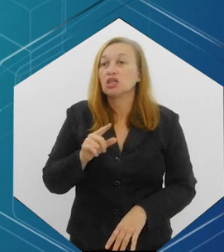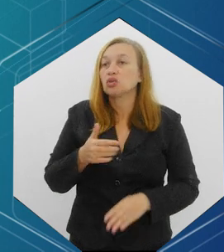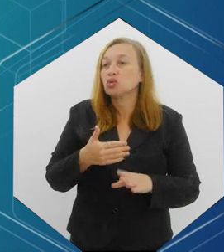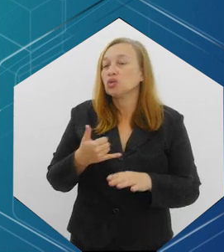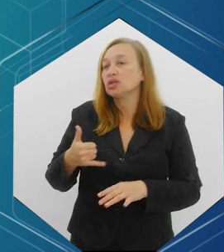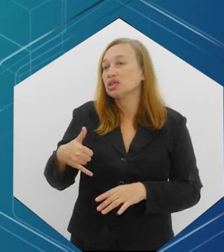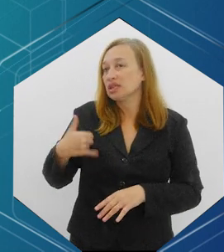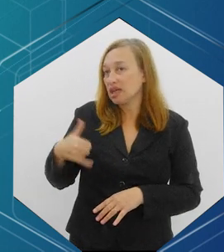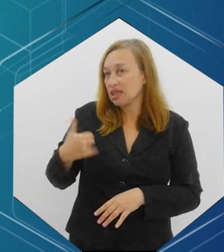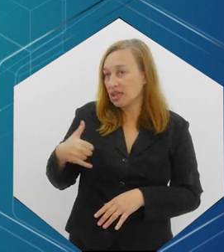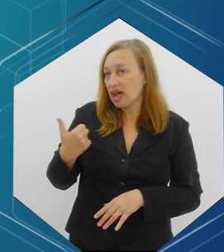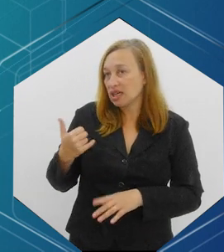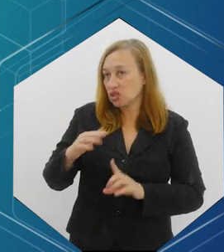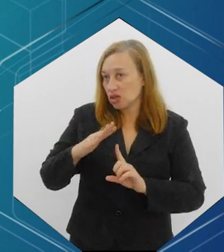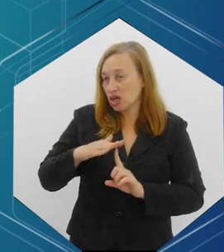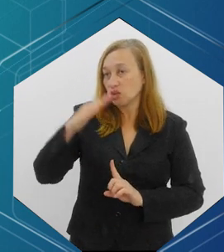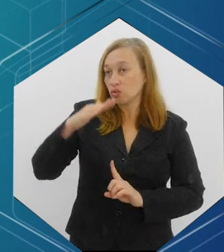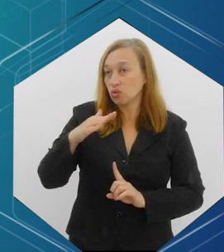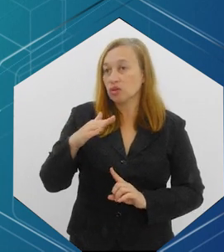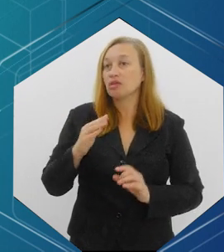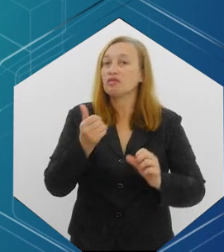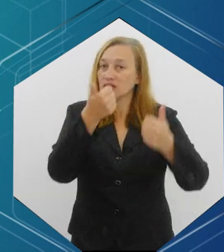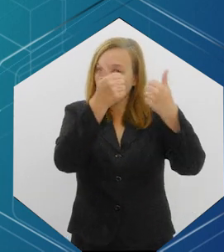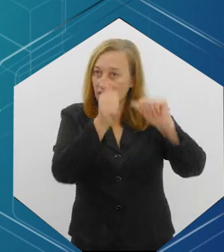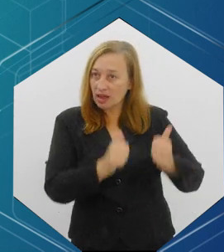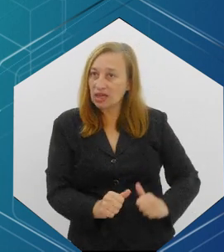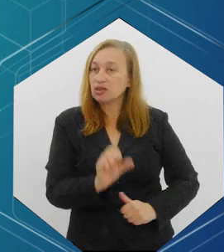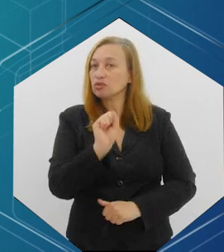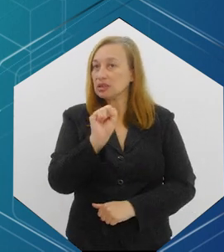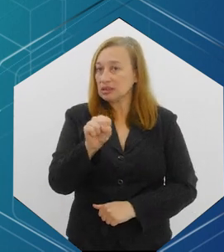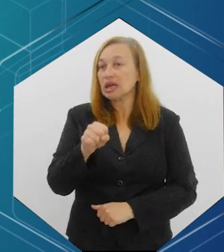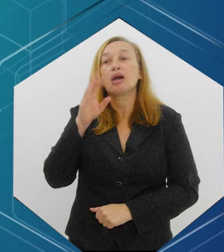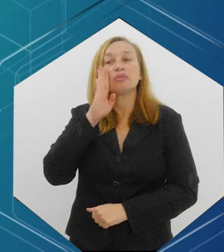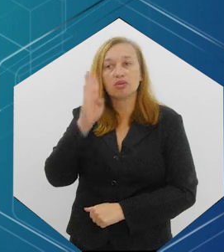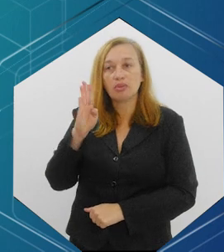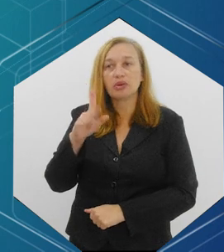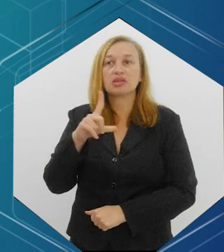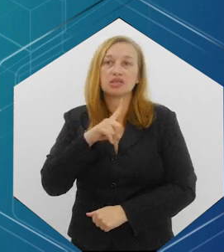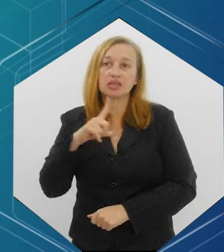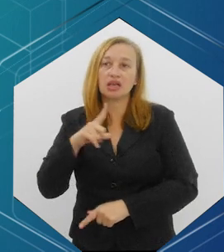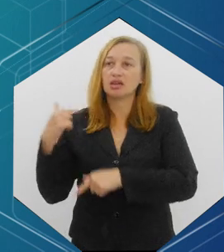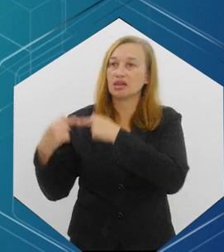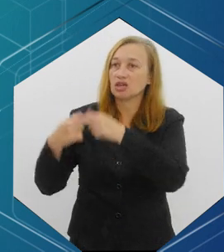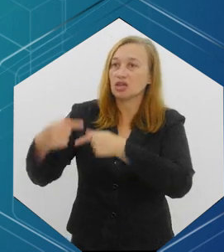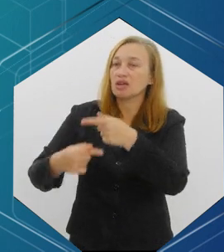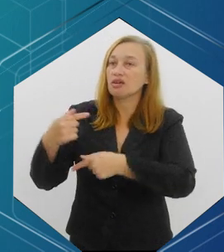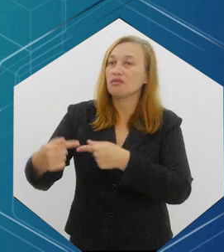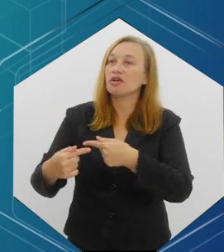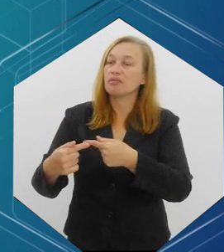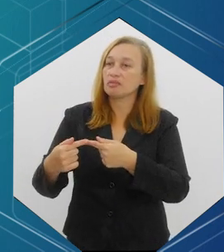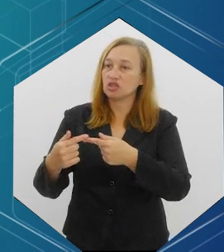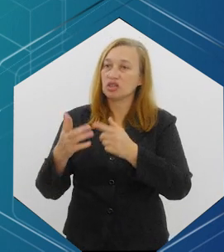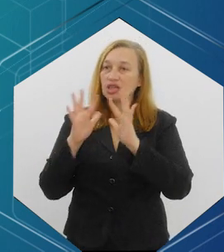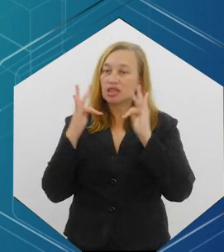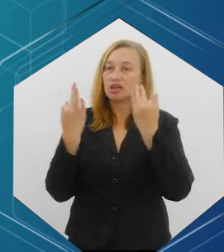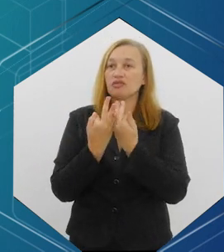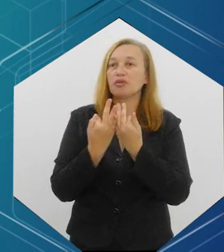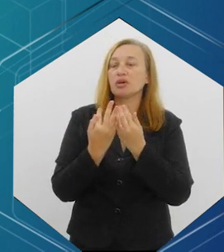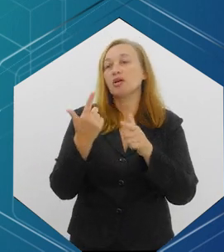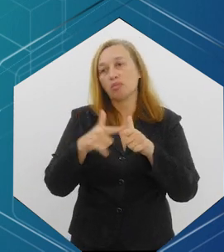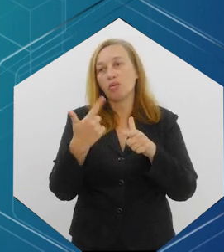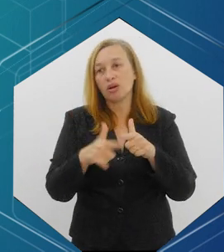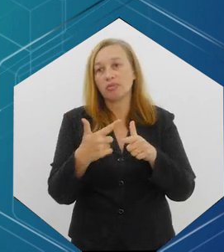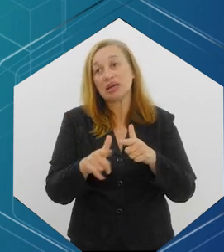população feminina, após, no começo da idade adulta, faça sim a sua avaliação. Principalmente se existe um histórico